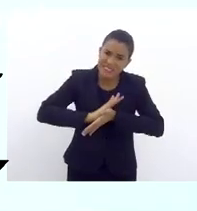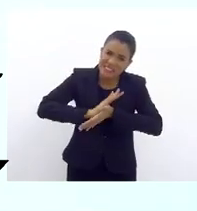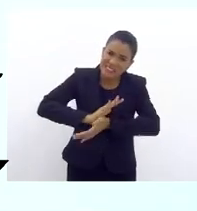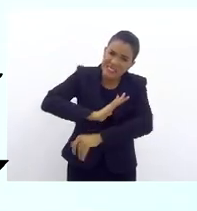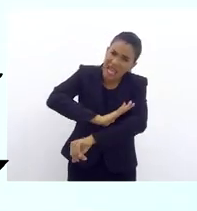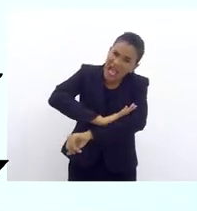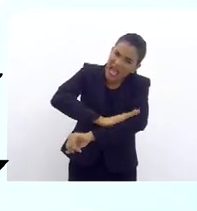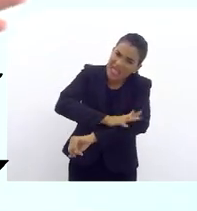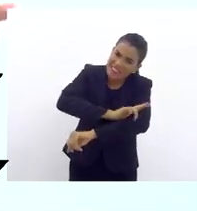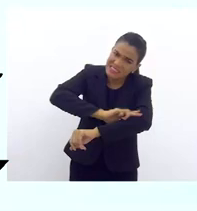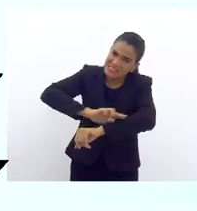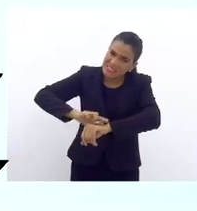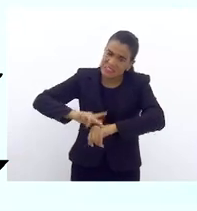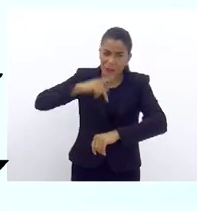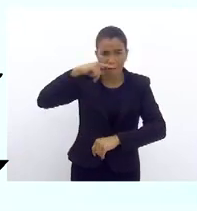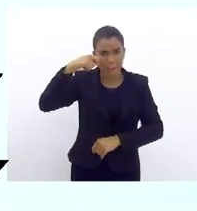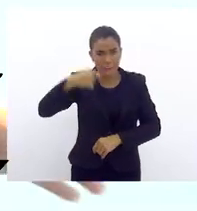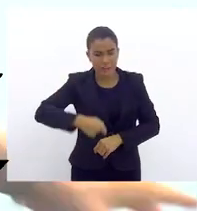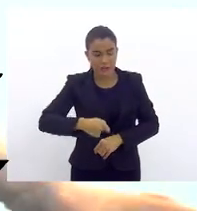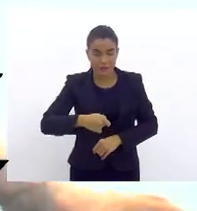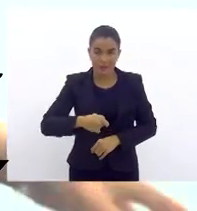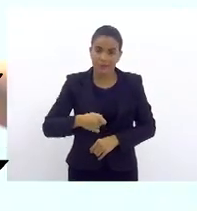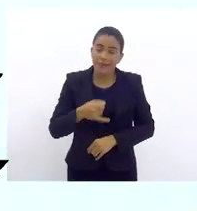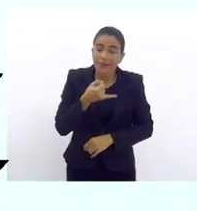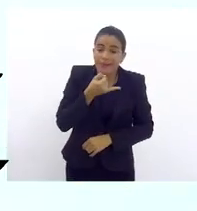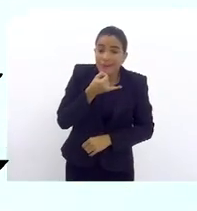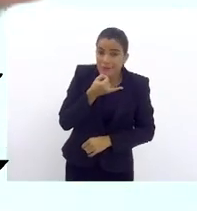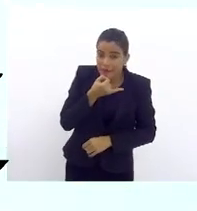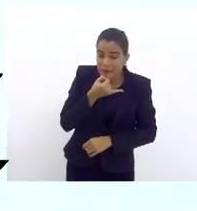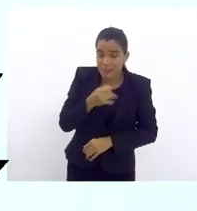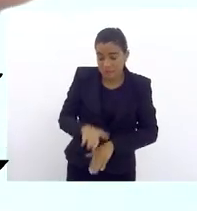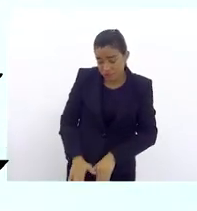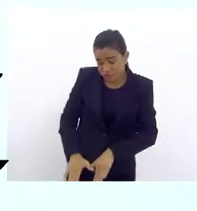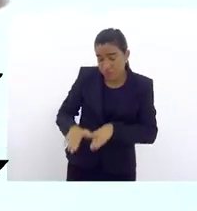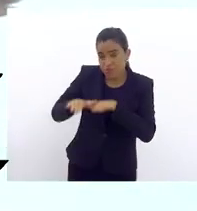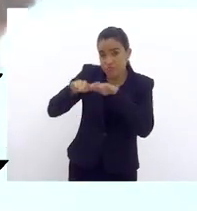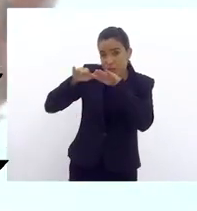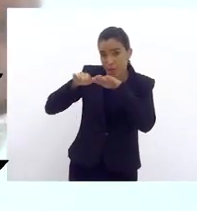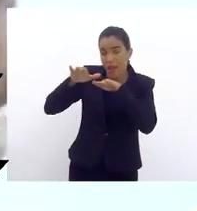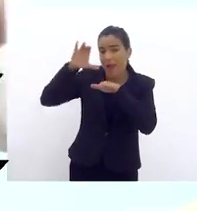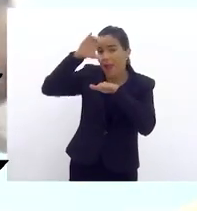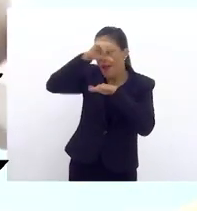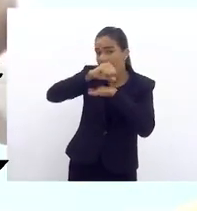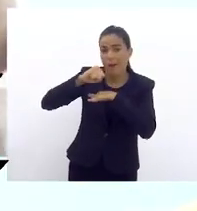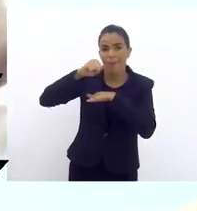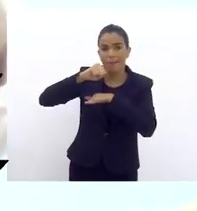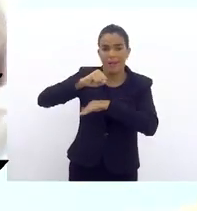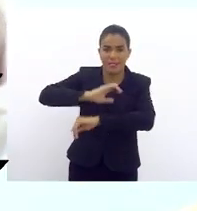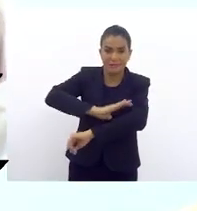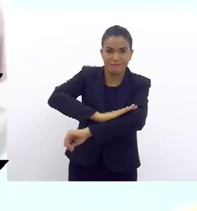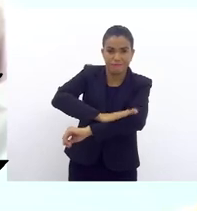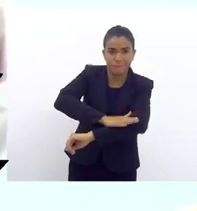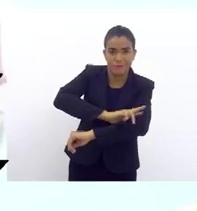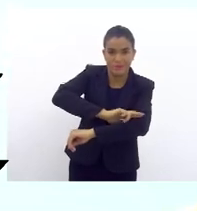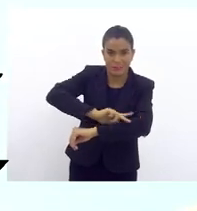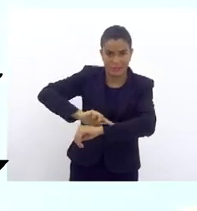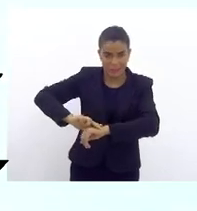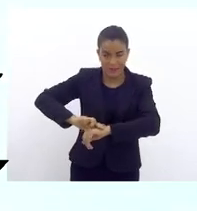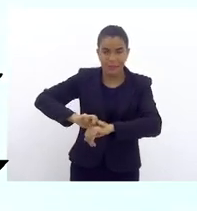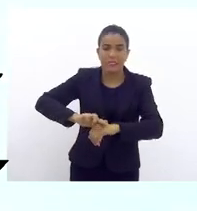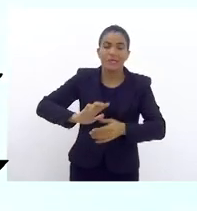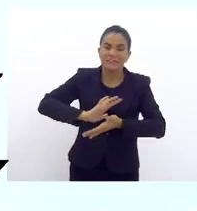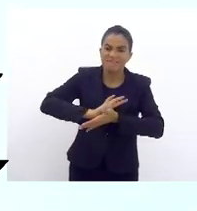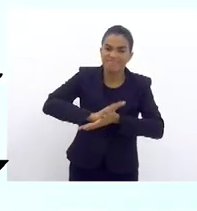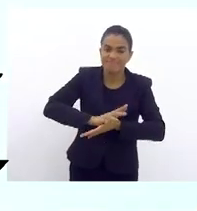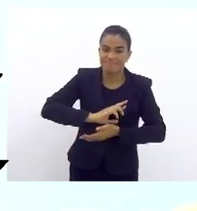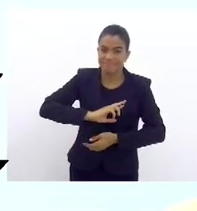ninguém nasce machista as pessoas infelizmente aprendem a ser racistas intolerantes então